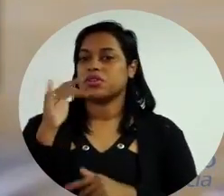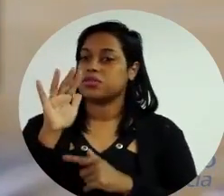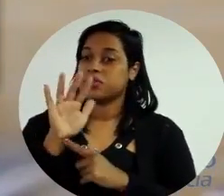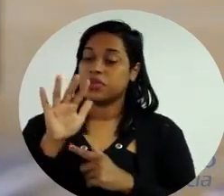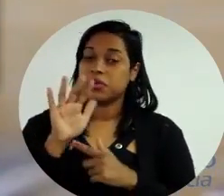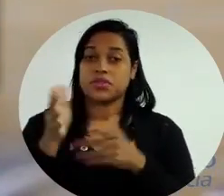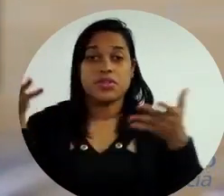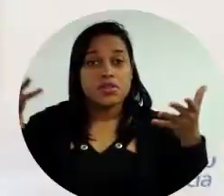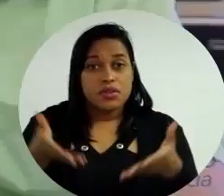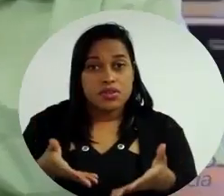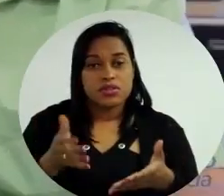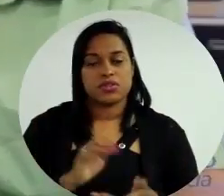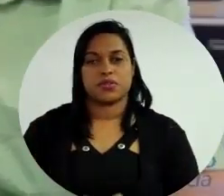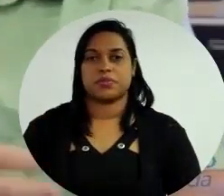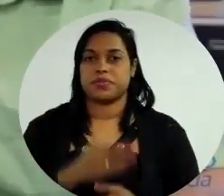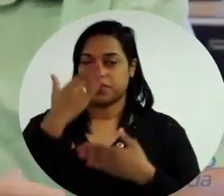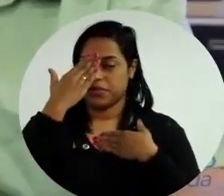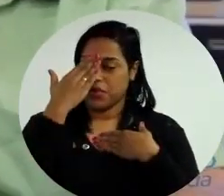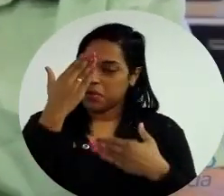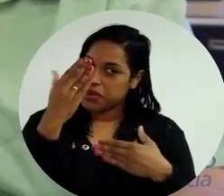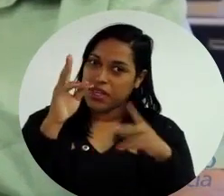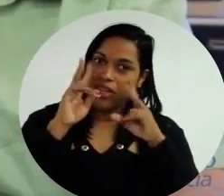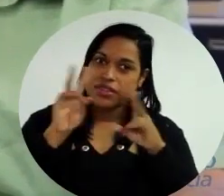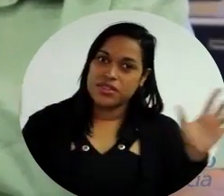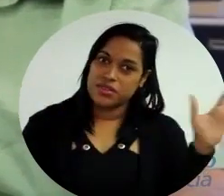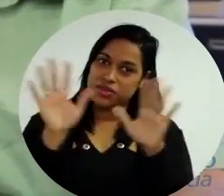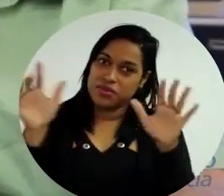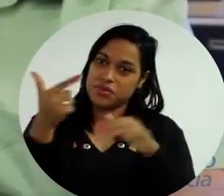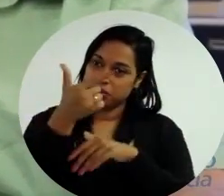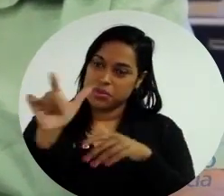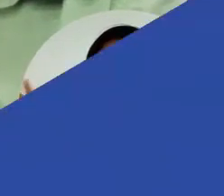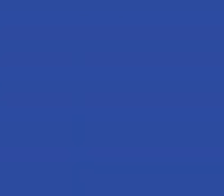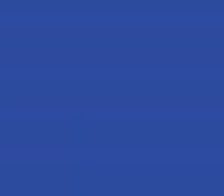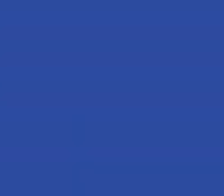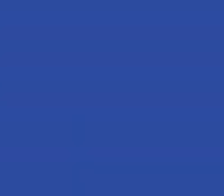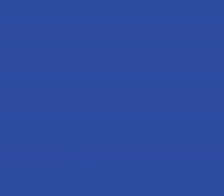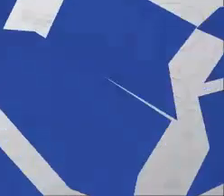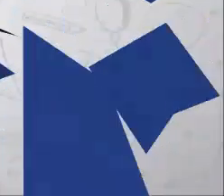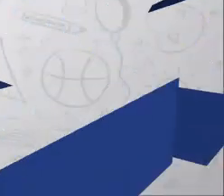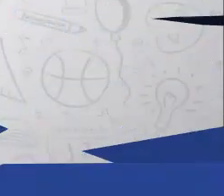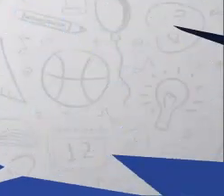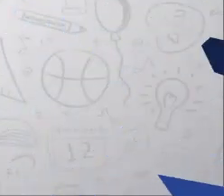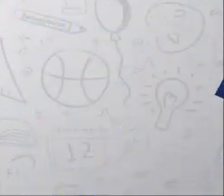que foi apresentado hoje. Obrigado e nos vemos na próxima competência.